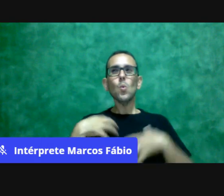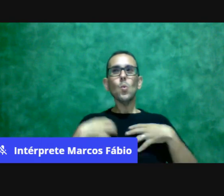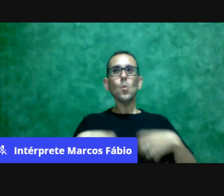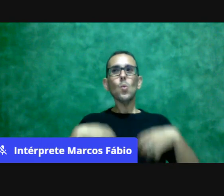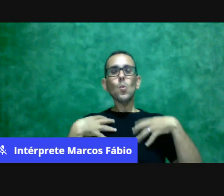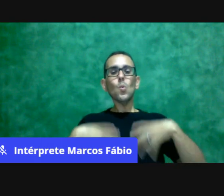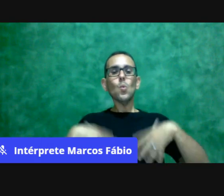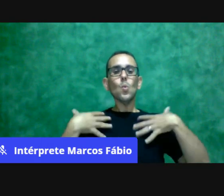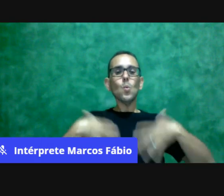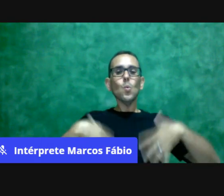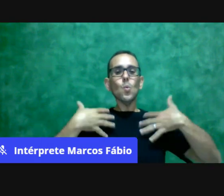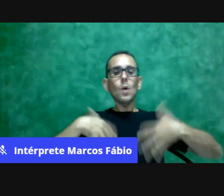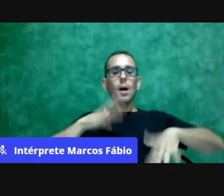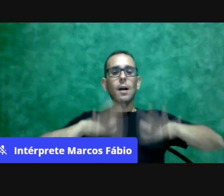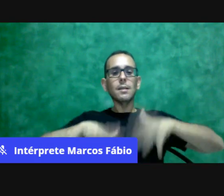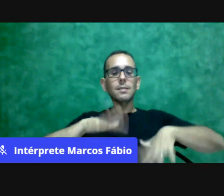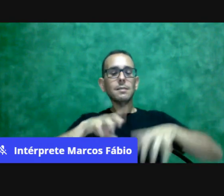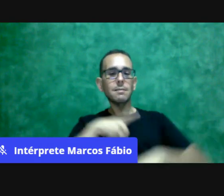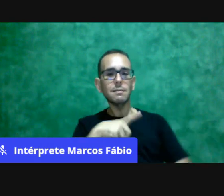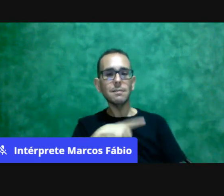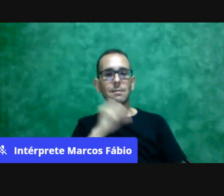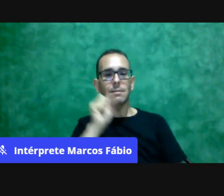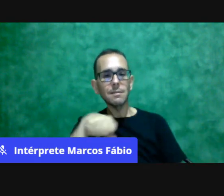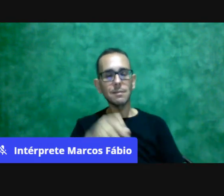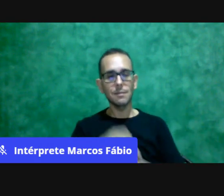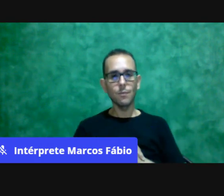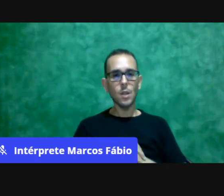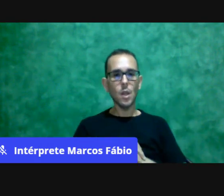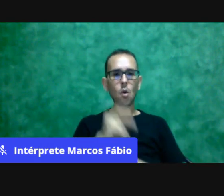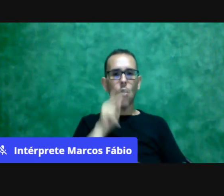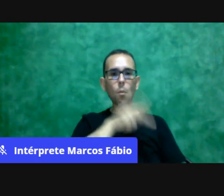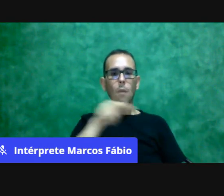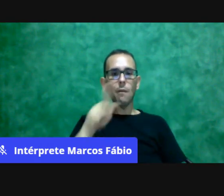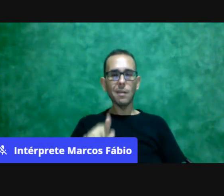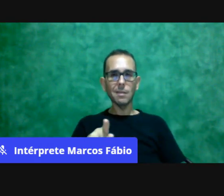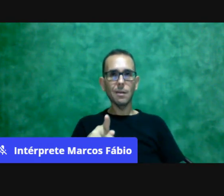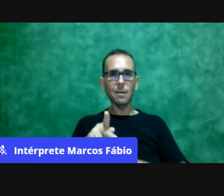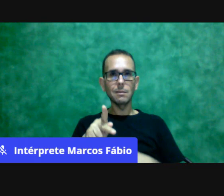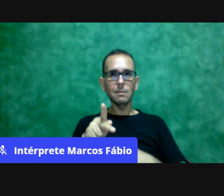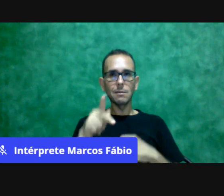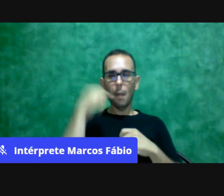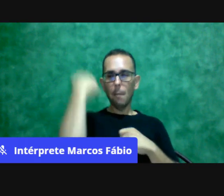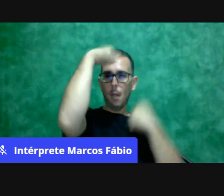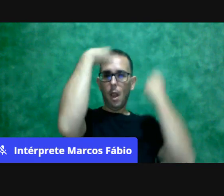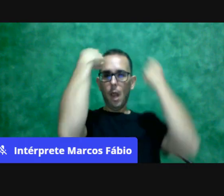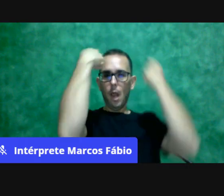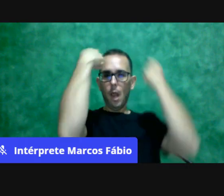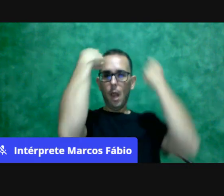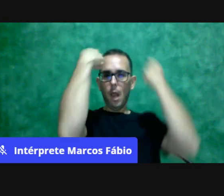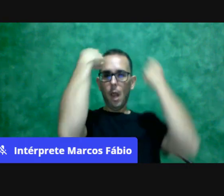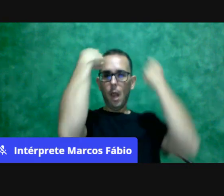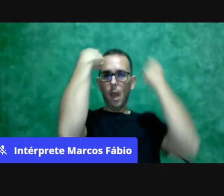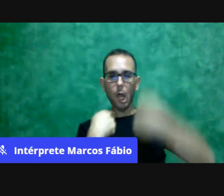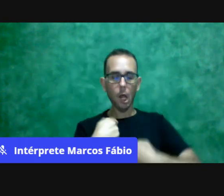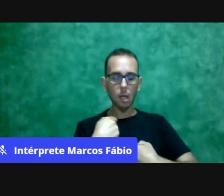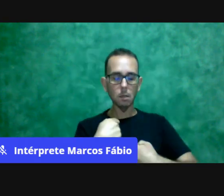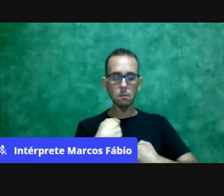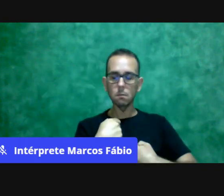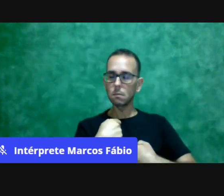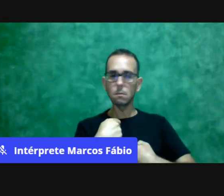temos também, muitas vezes, é o professor se caracterizar demais. Lá dentro do